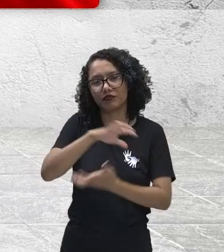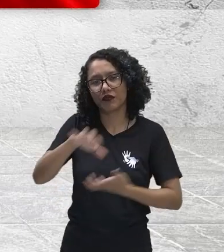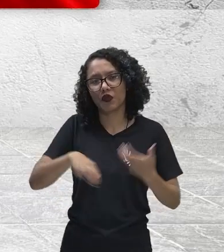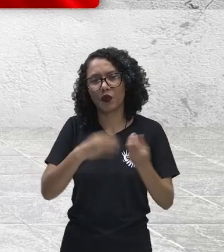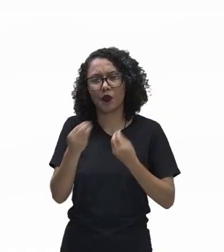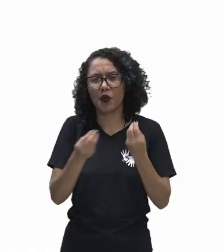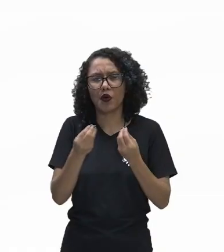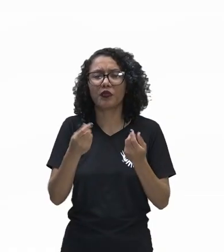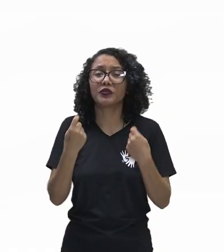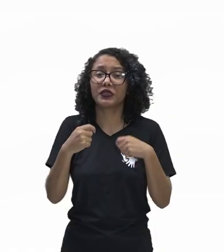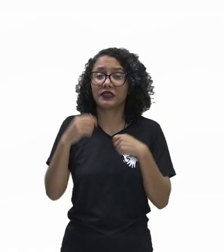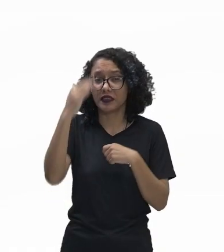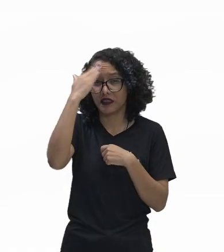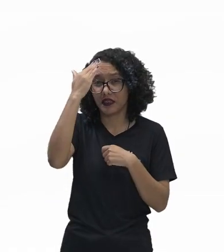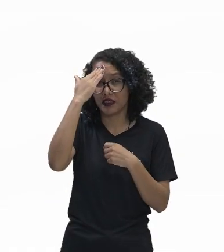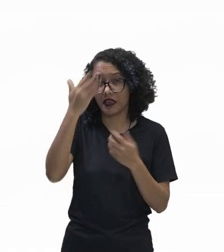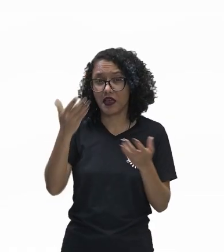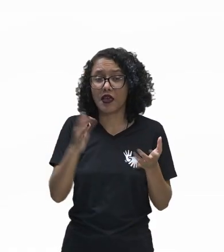contexto histórico.